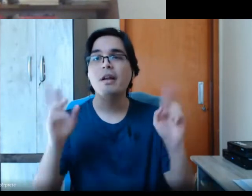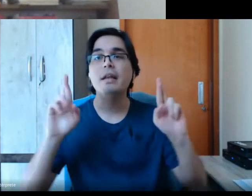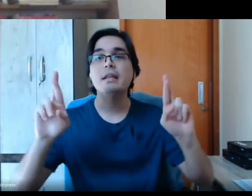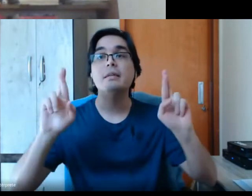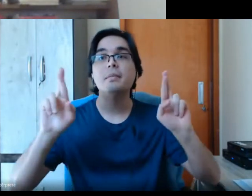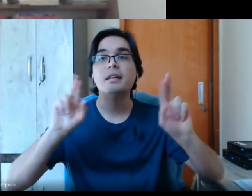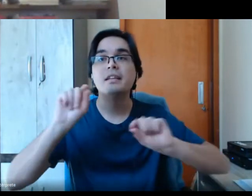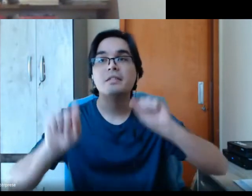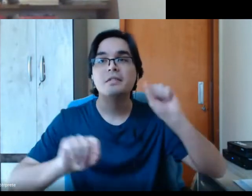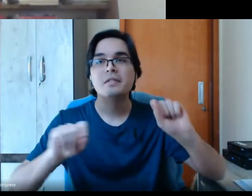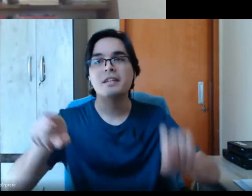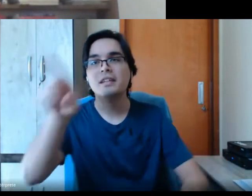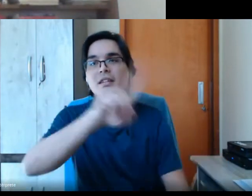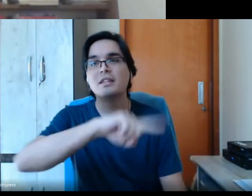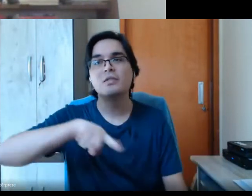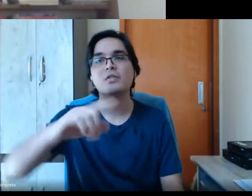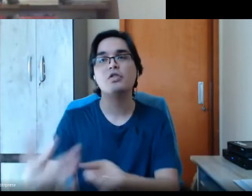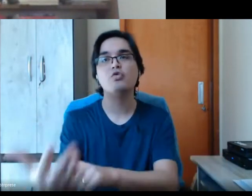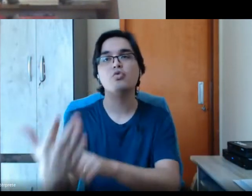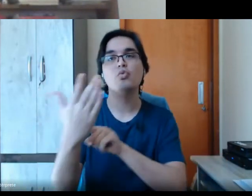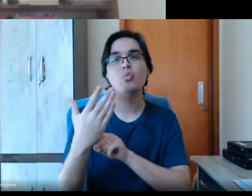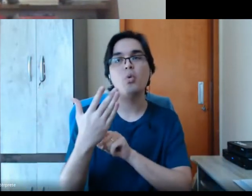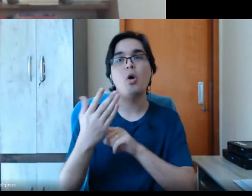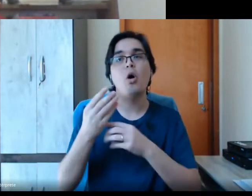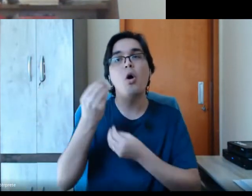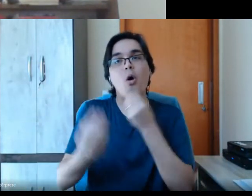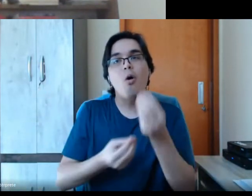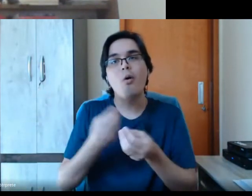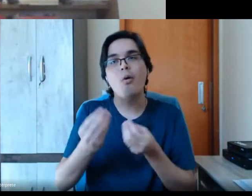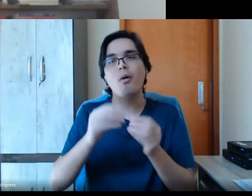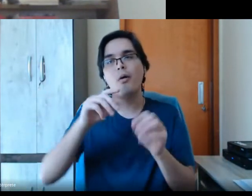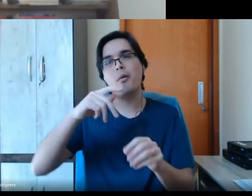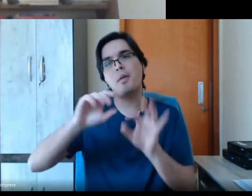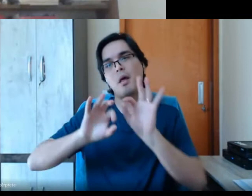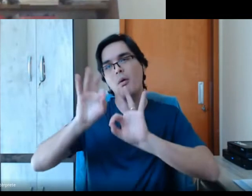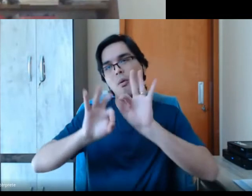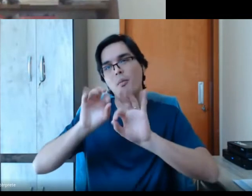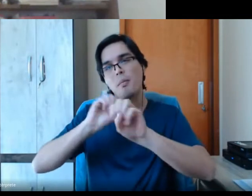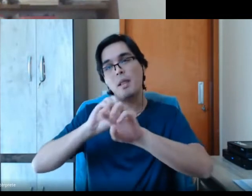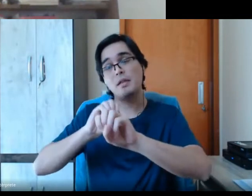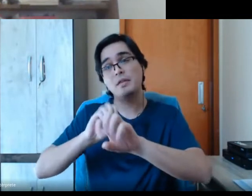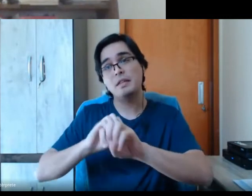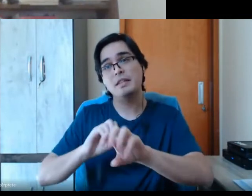preenchimento. A bibliografia obrigatória, complementar e aquele campo de observações.